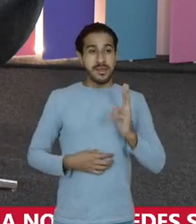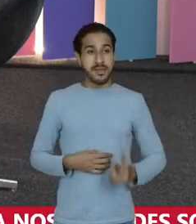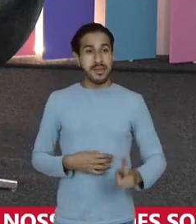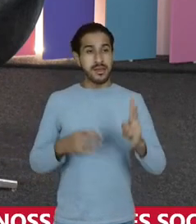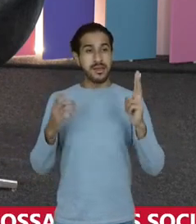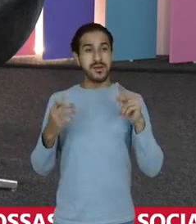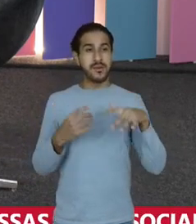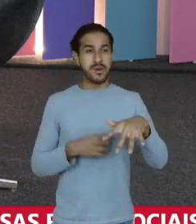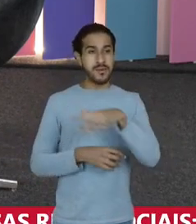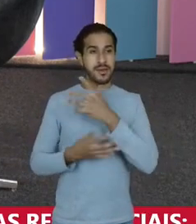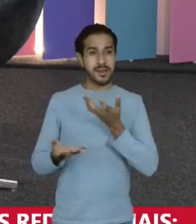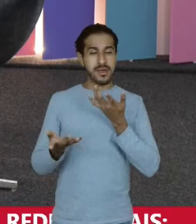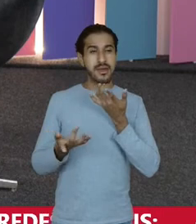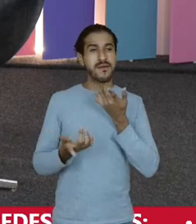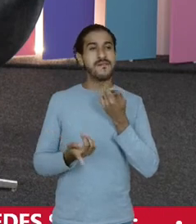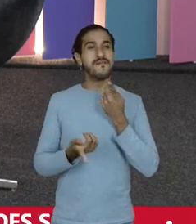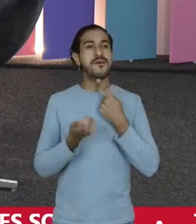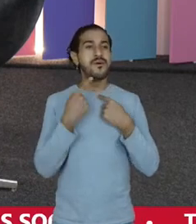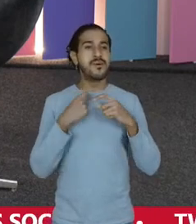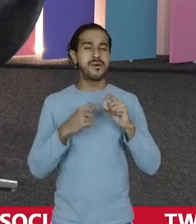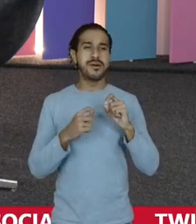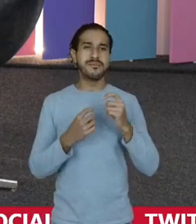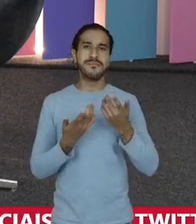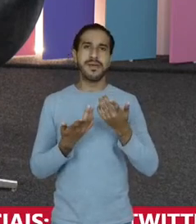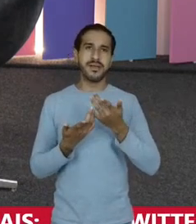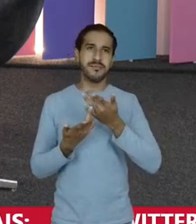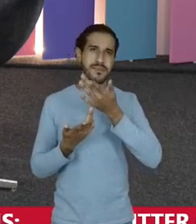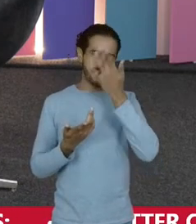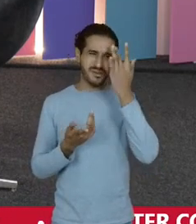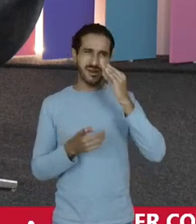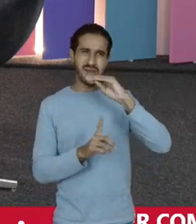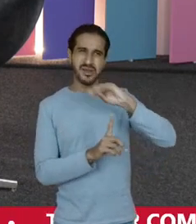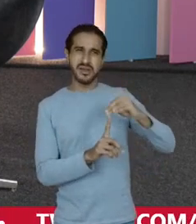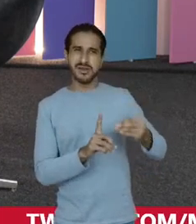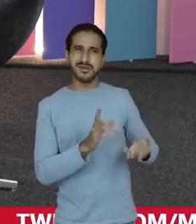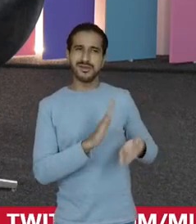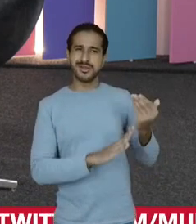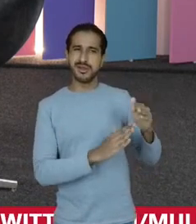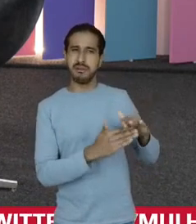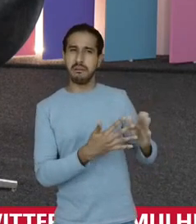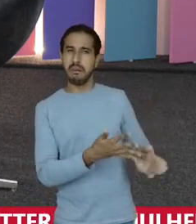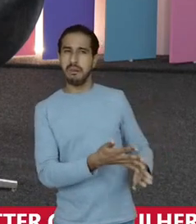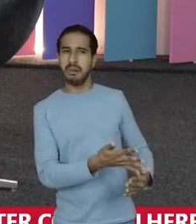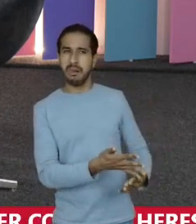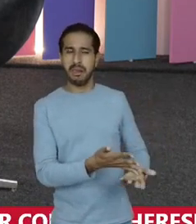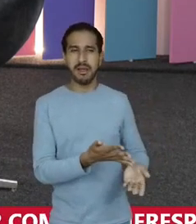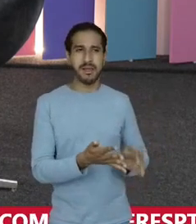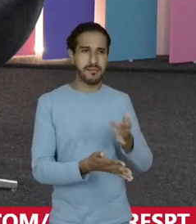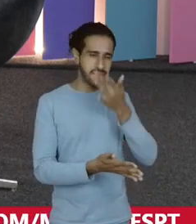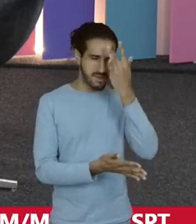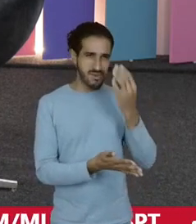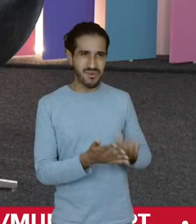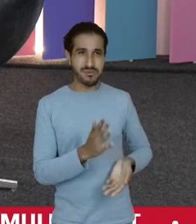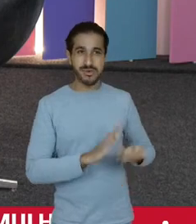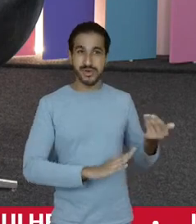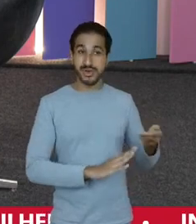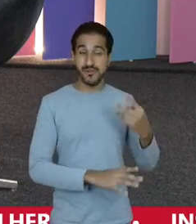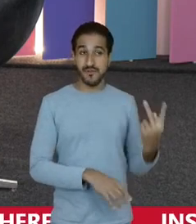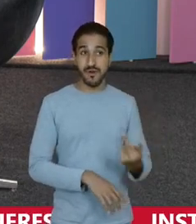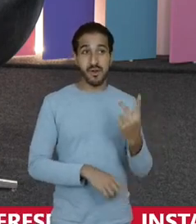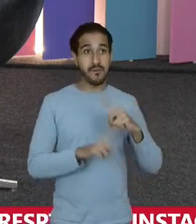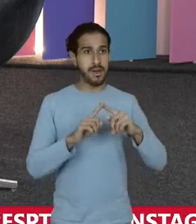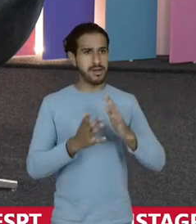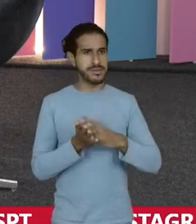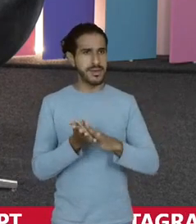nesse lugar de querer muitas vezes ser excluído, ser colocado como menor, como pequeno, né? Como desvalia. Mas